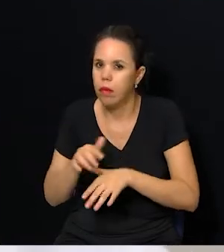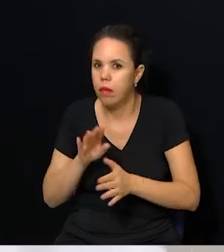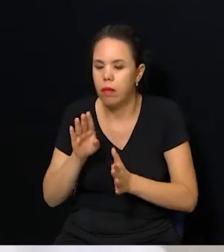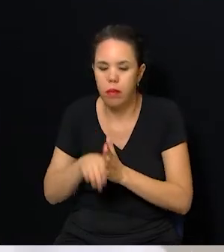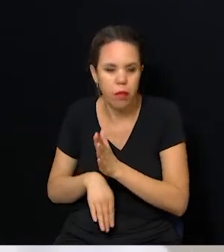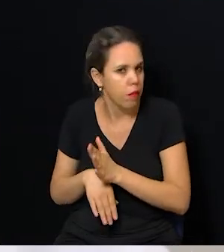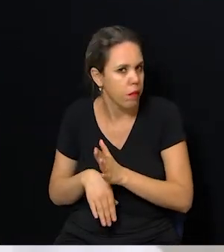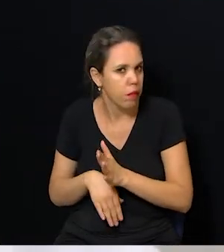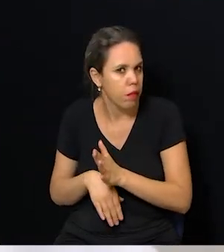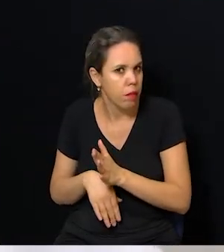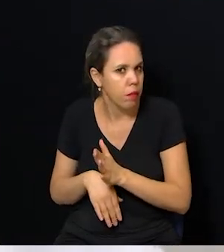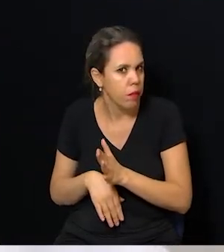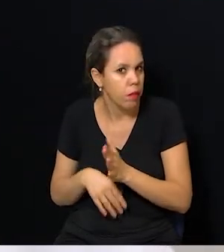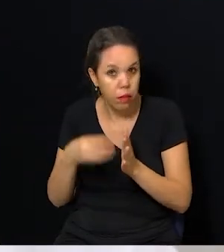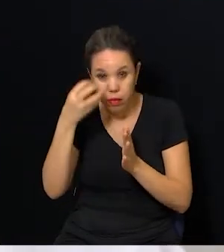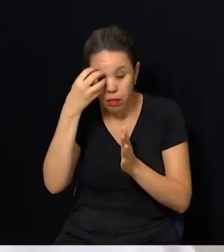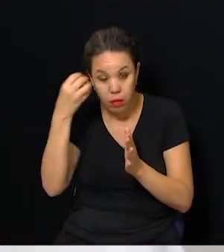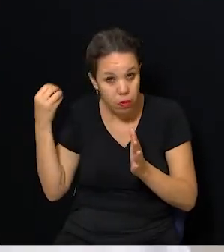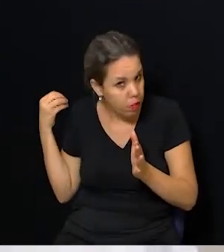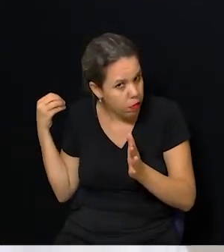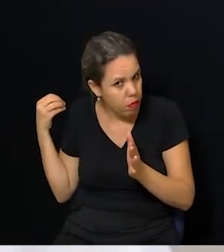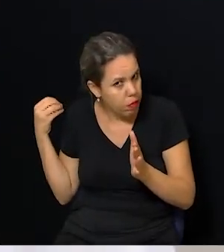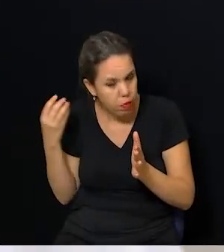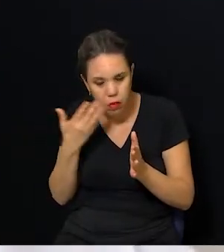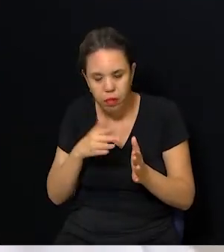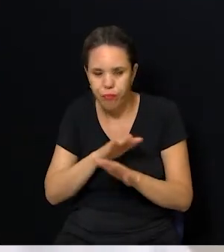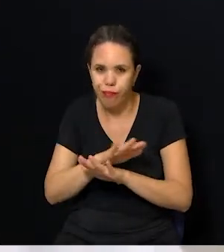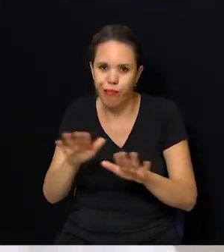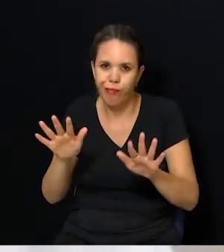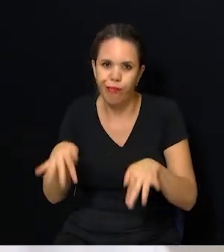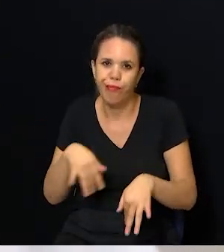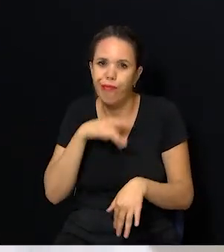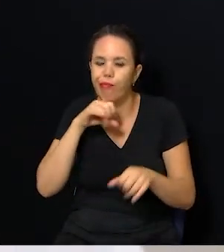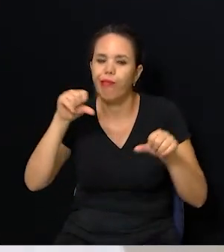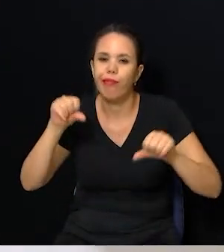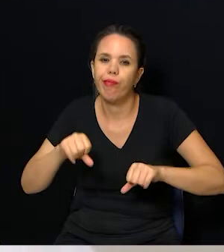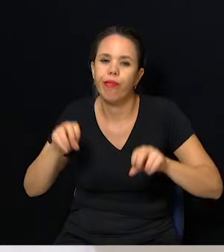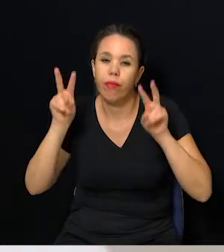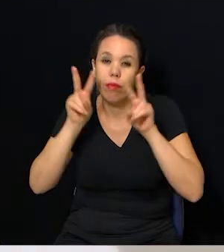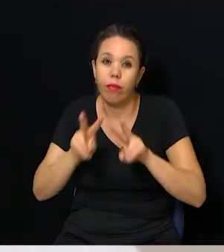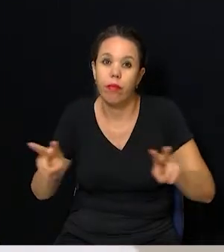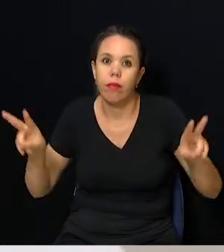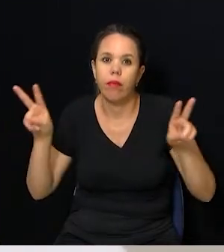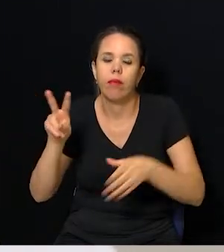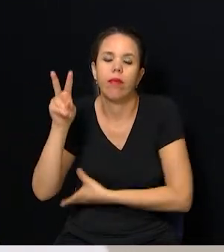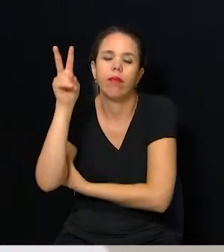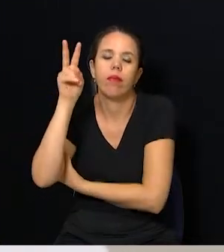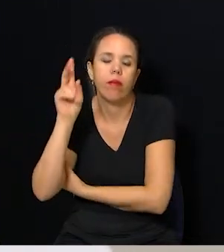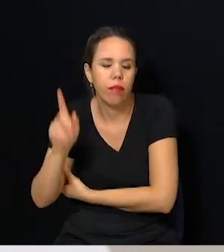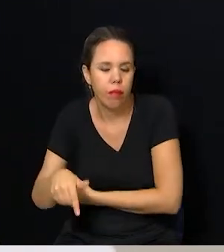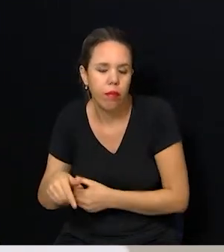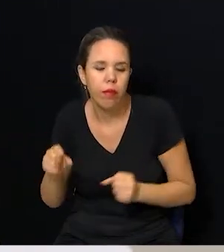tira o órgão. Porque se tirar o olho de uma criança, você acabou a visão, né? Então, essa é uma situação que ela